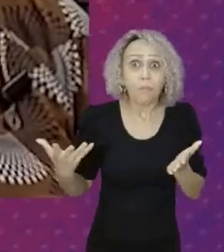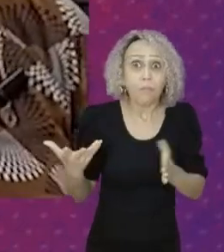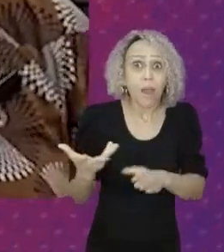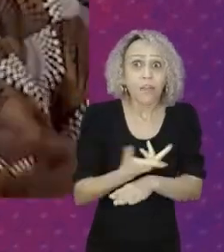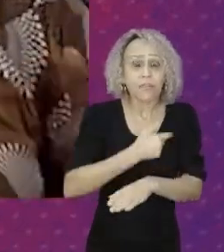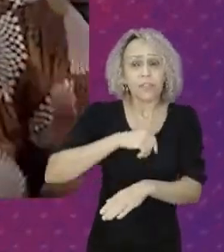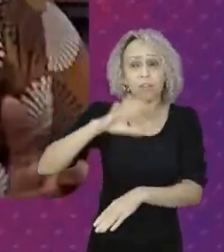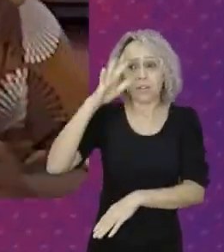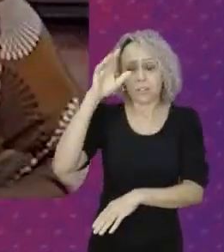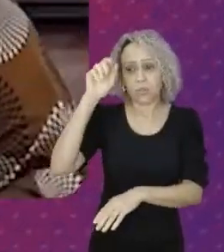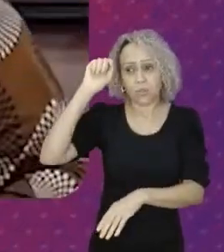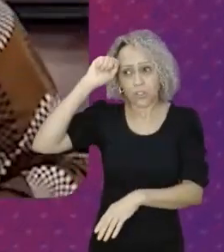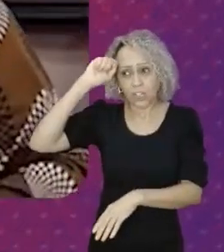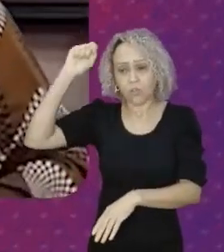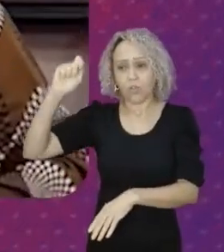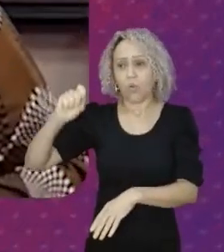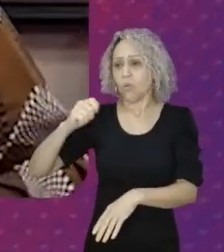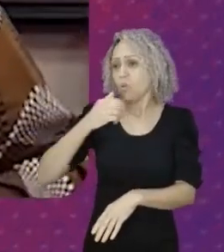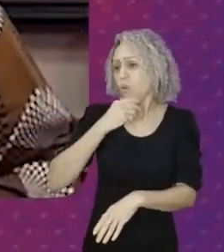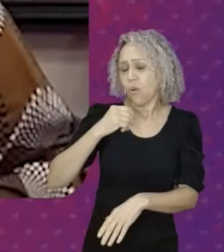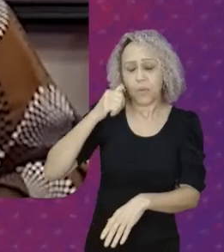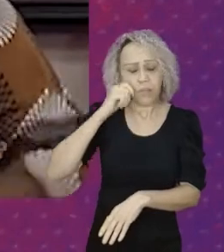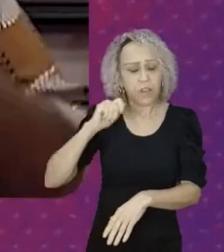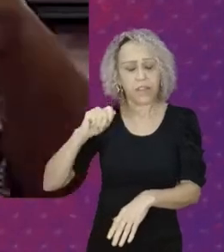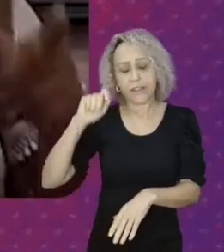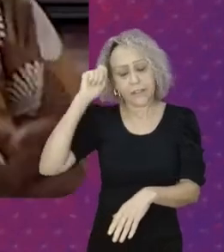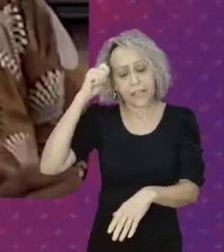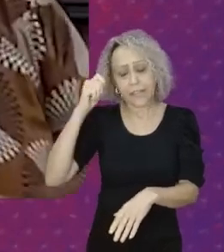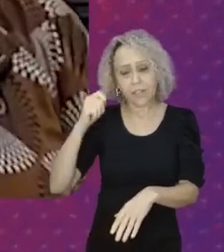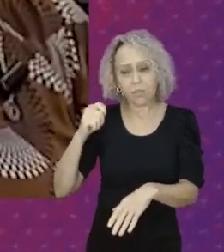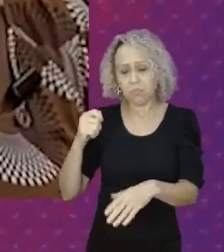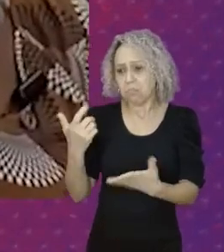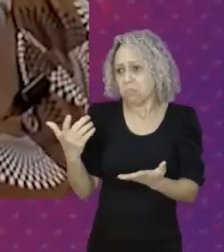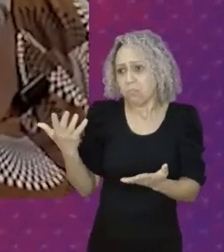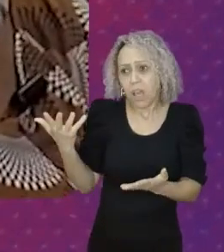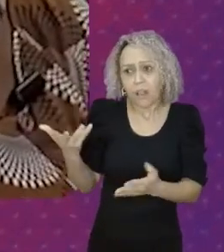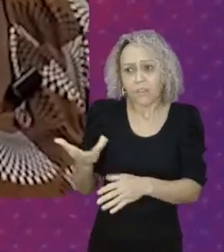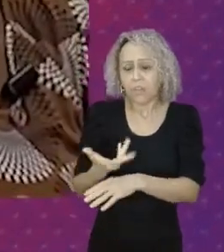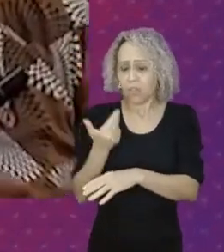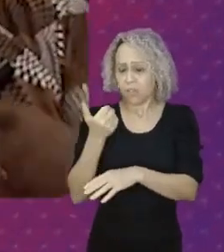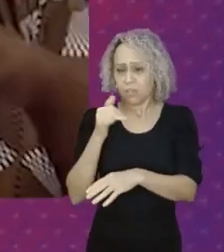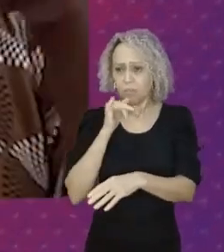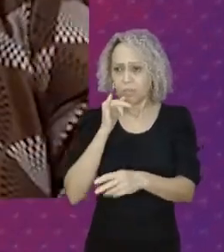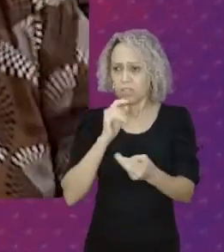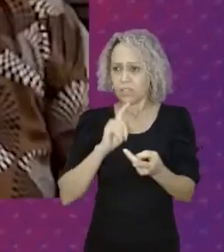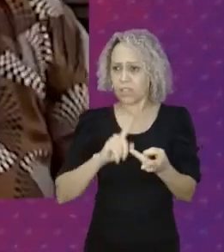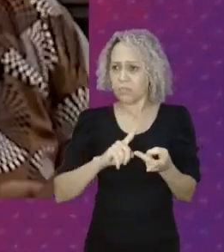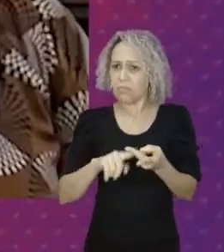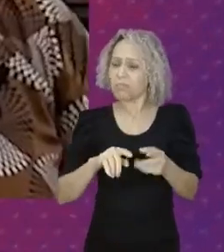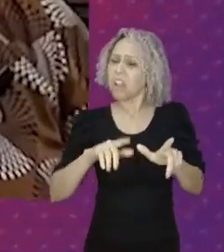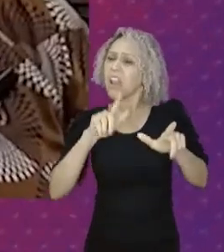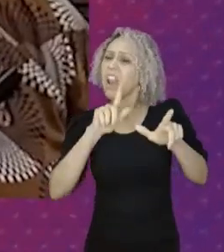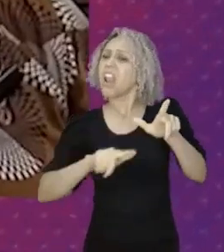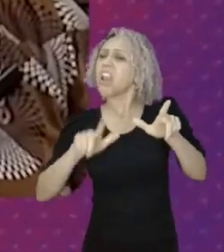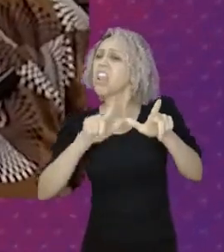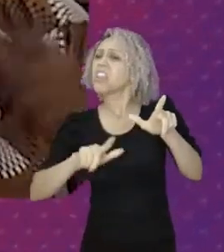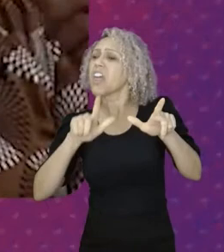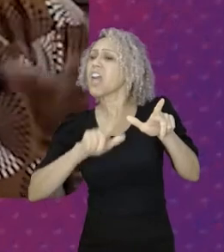né? Por que não dar uma disciplina optativa só de literatura negra, para que a gente possa